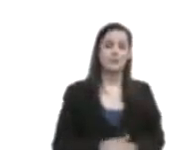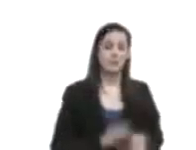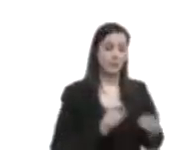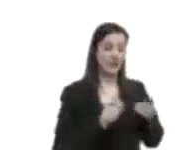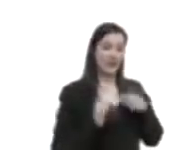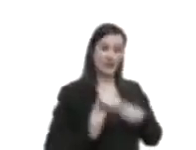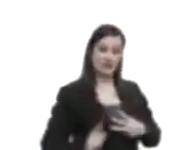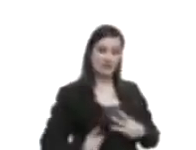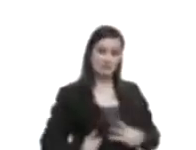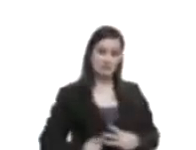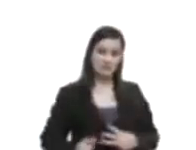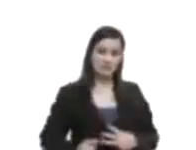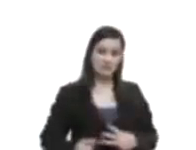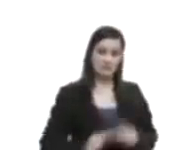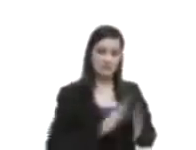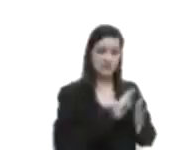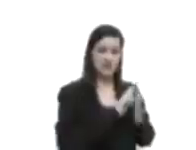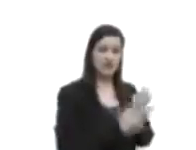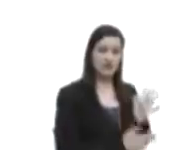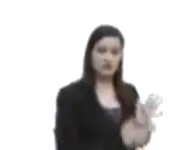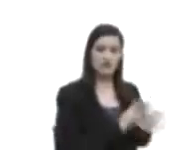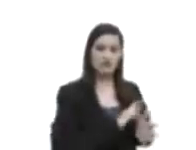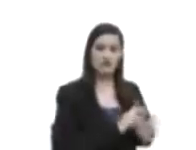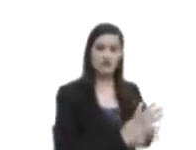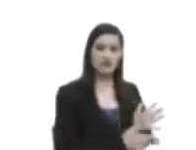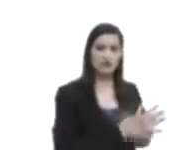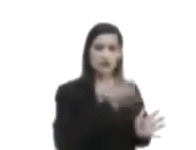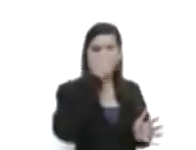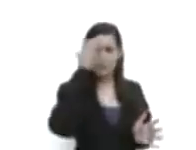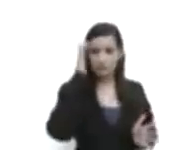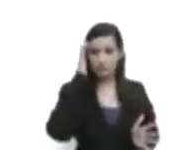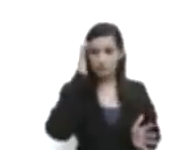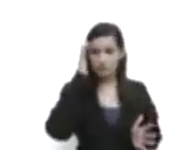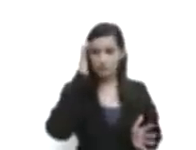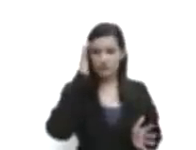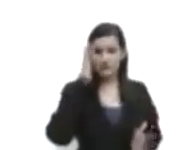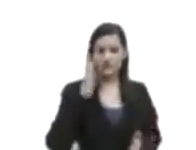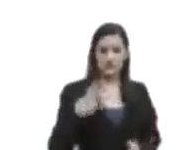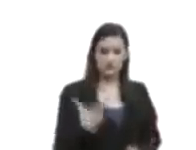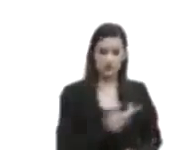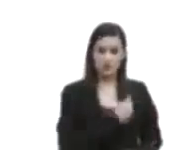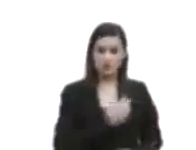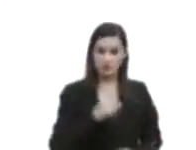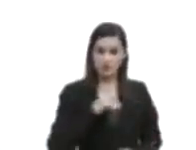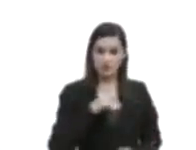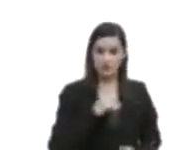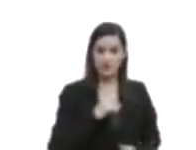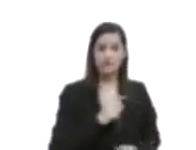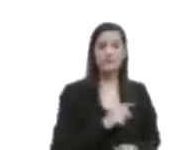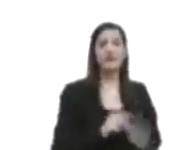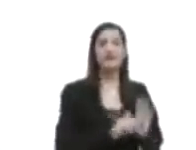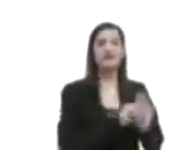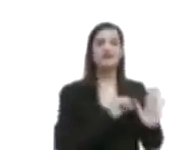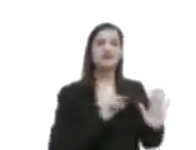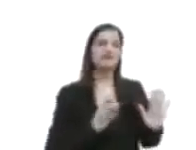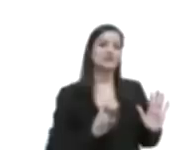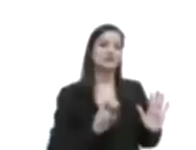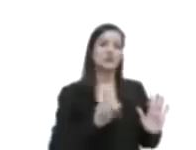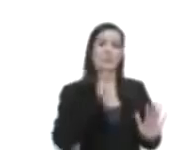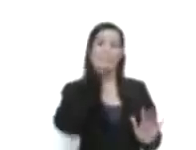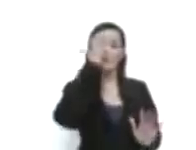identidade real do cristão. Verso 5, bem-aventurados os